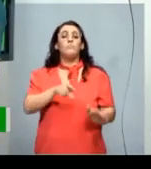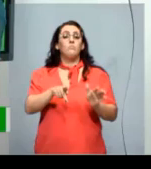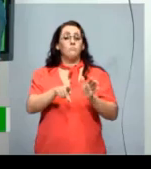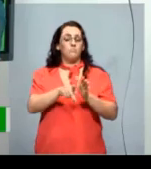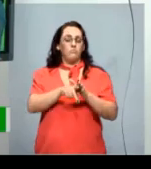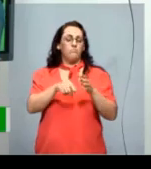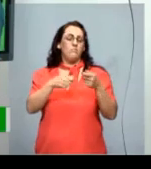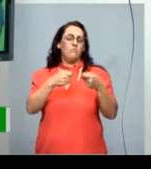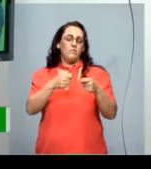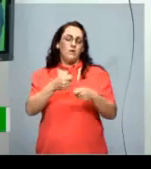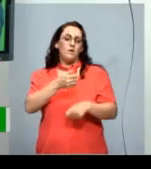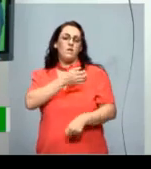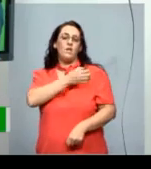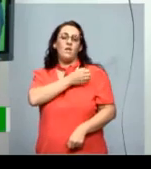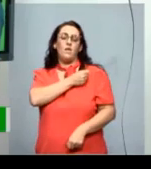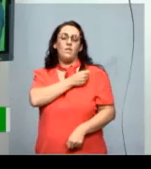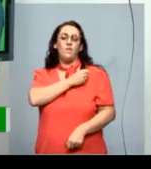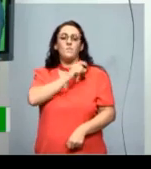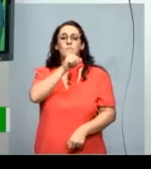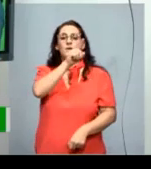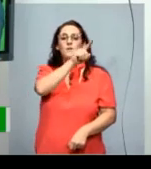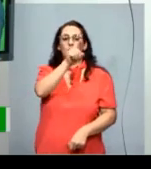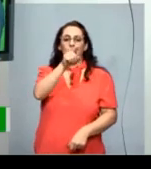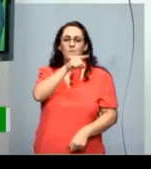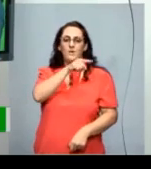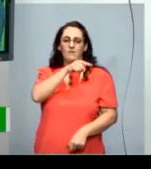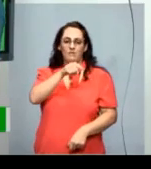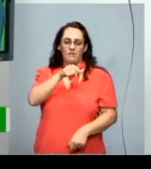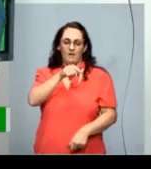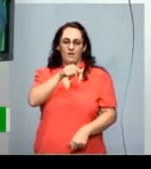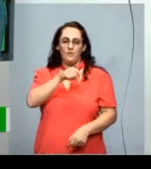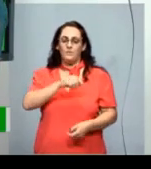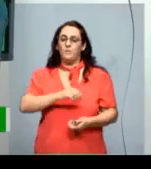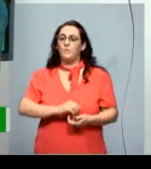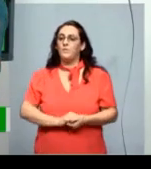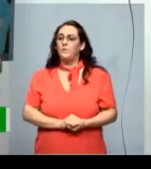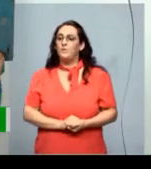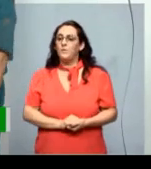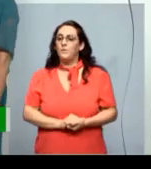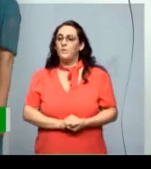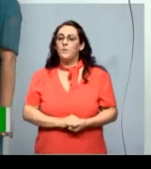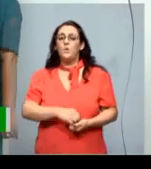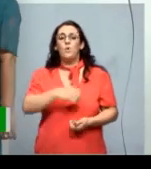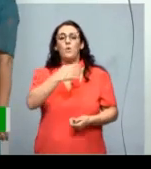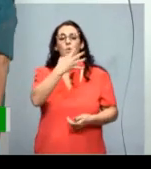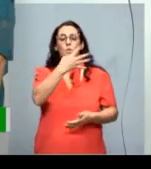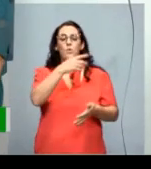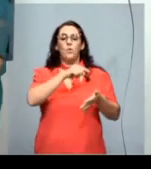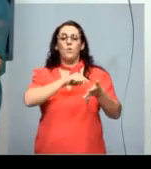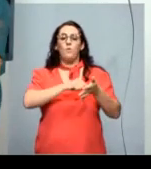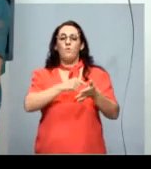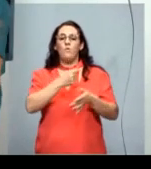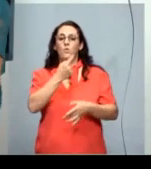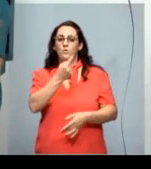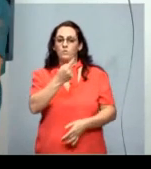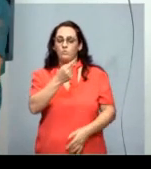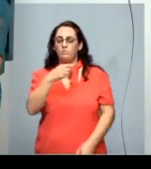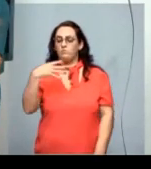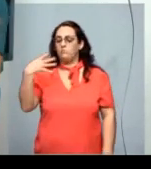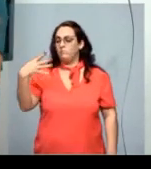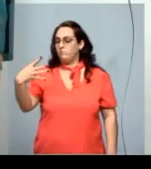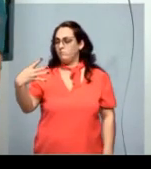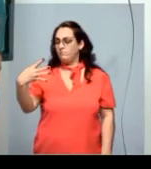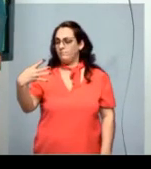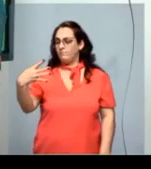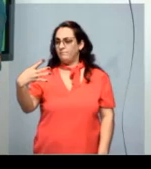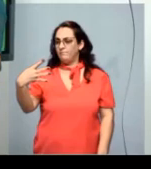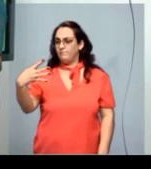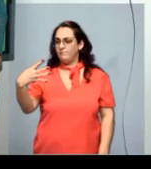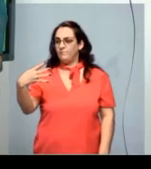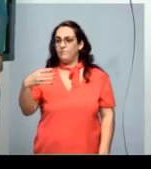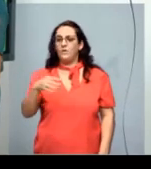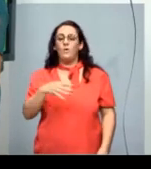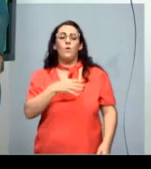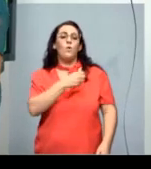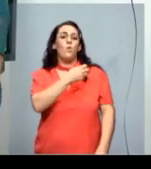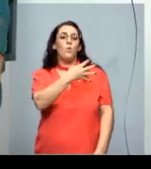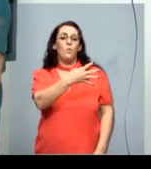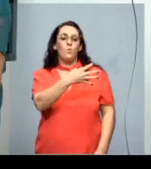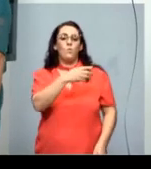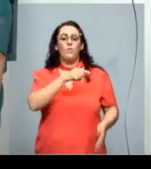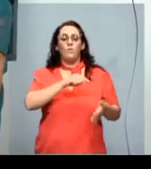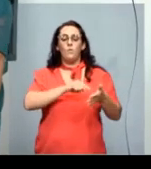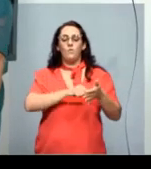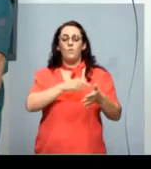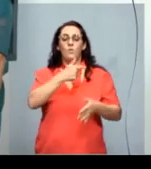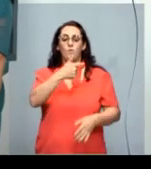né, inteiro. Então, vou multiplicar 4 vezes 1 dá 4, né? 4